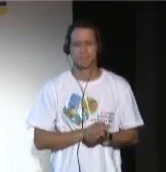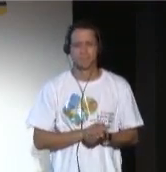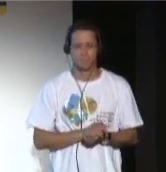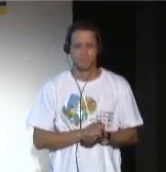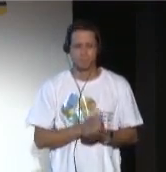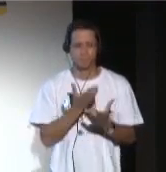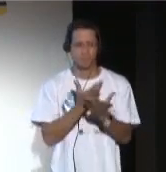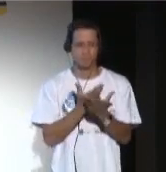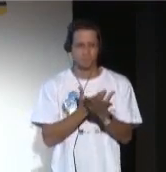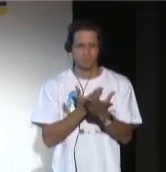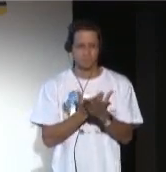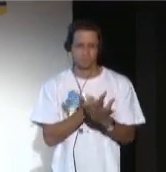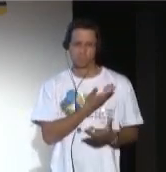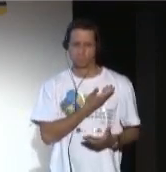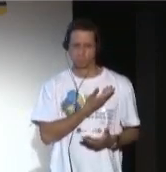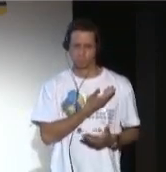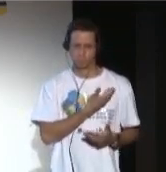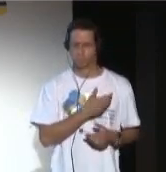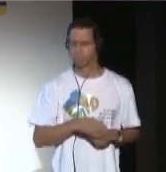Esse é um estudo de um colega meu.